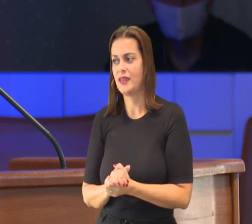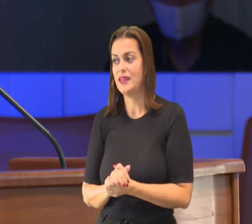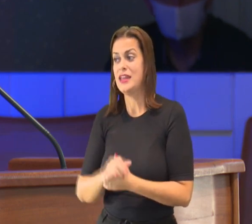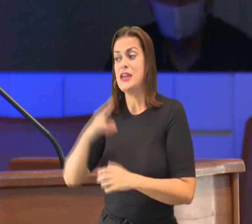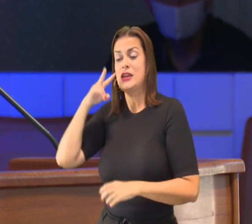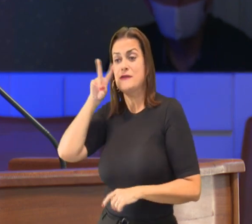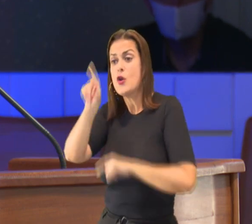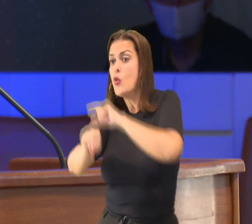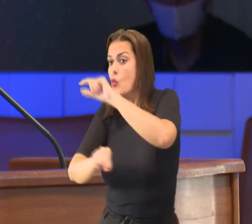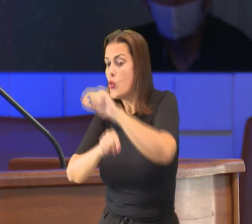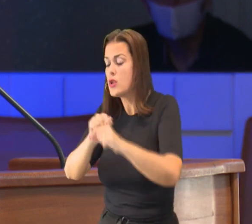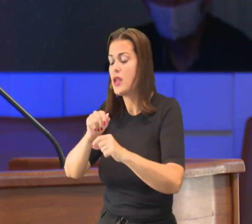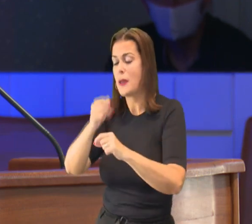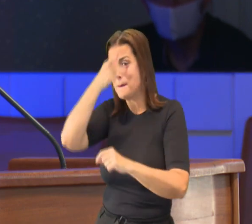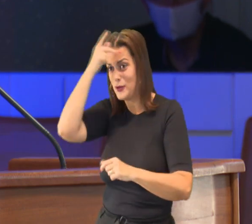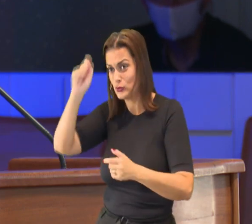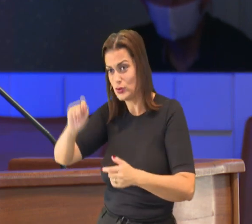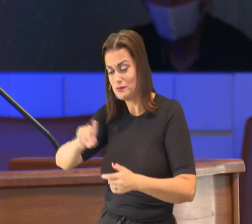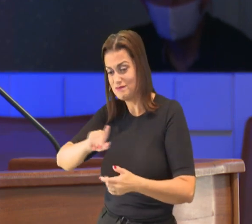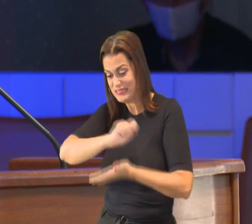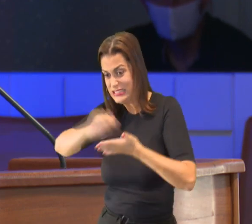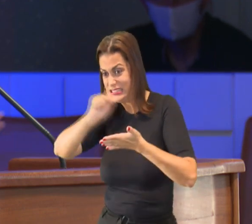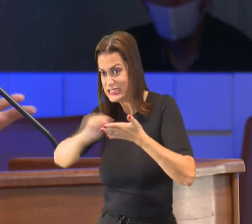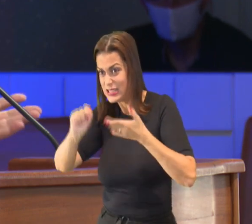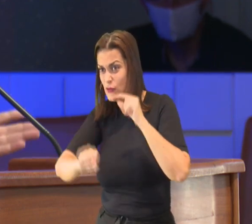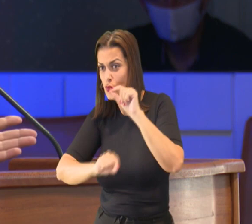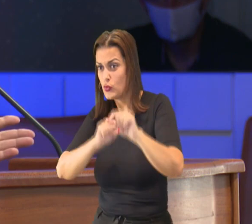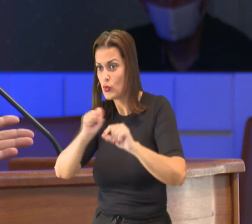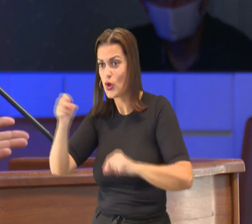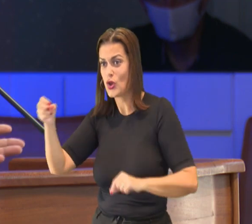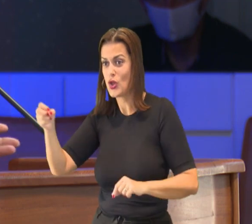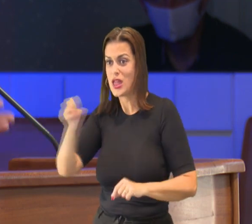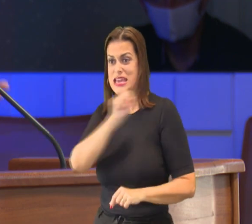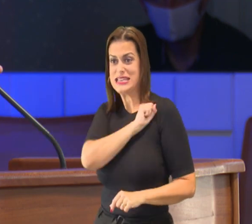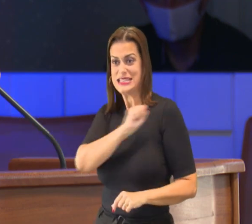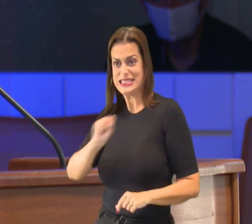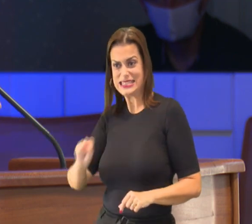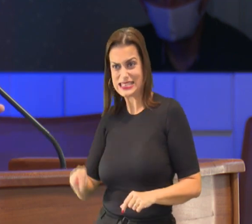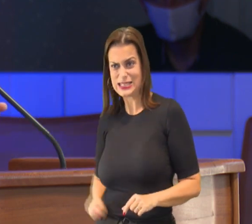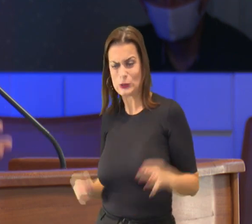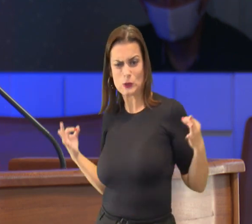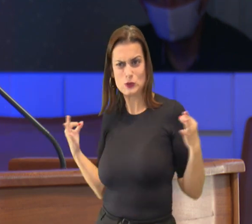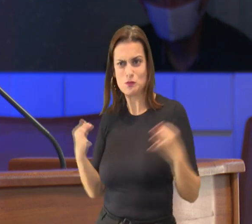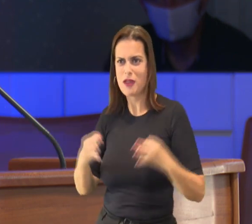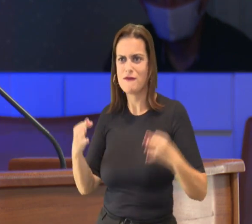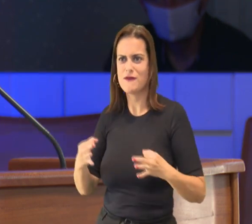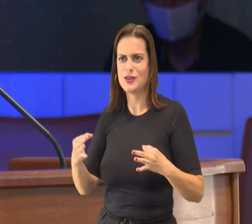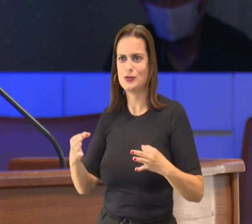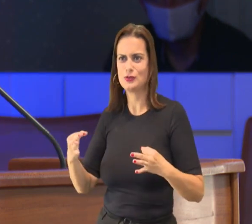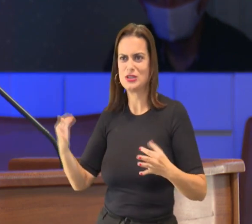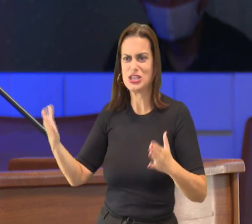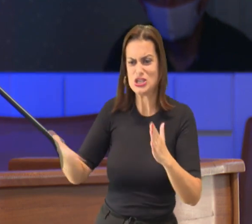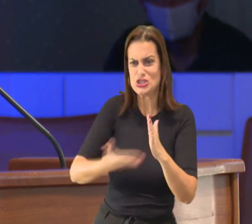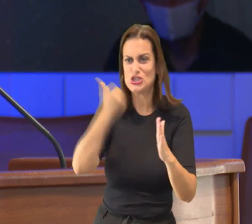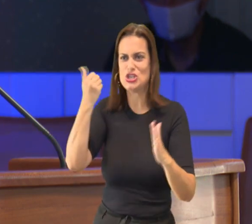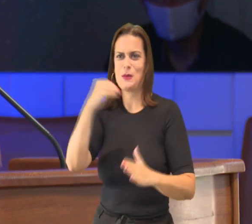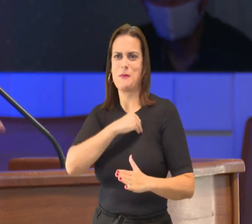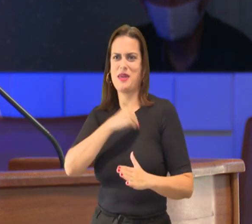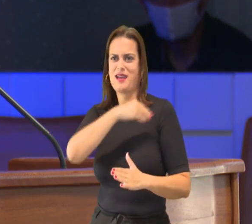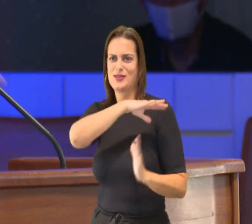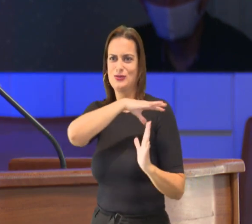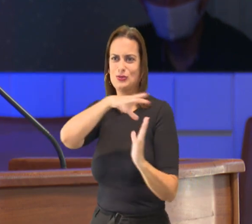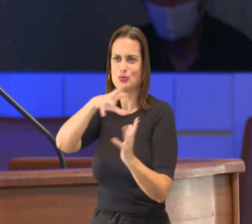Verifiquemos aquilo que o autor de Hebreus nos fala a respeito de Cristo como sumo sacerdote, como aquele que tira o pecado do mundo, como aquele que